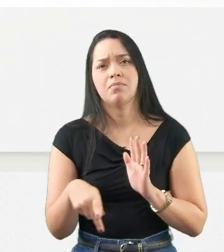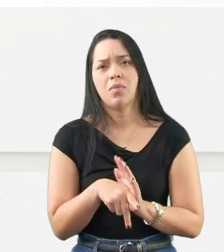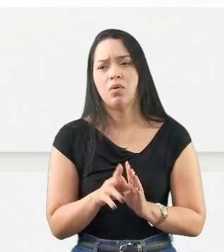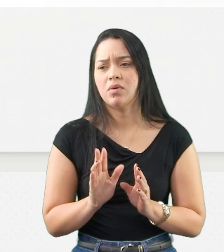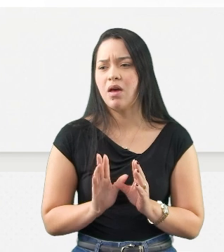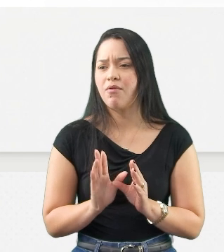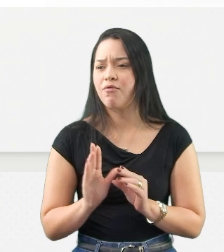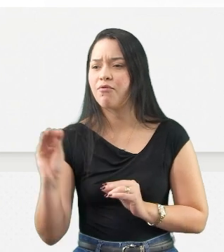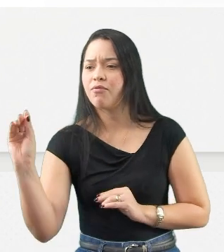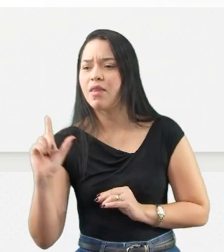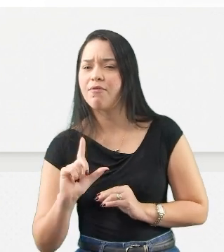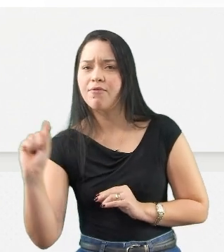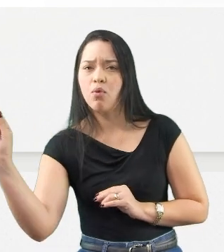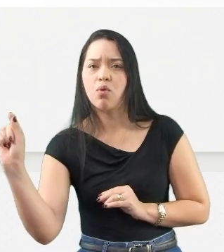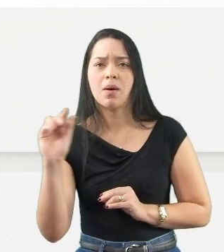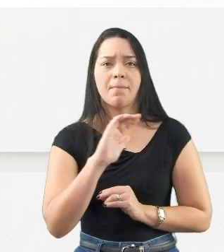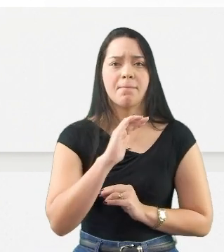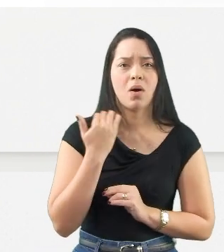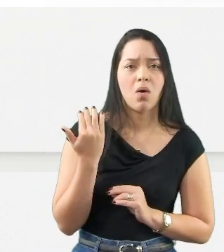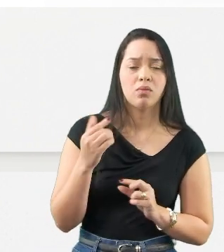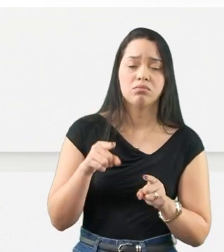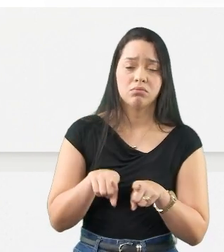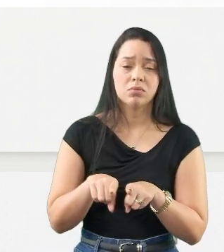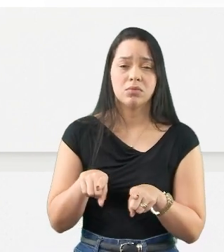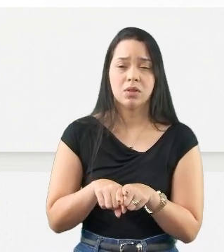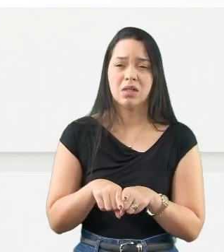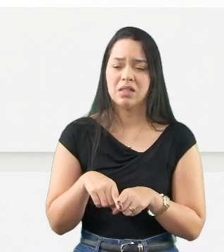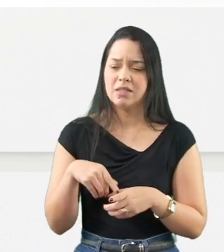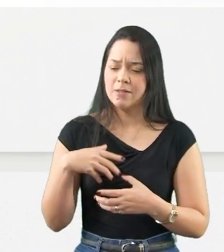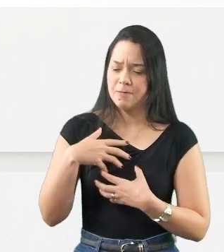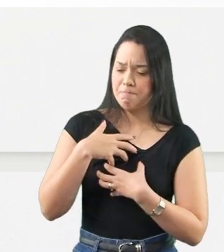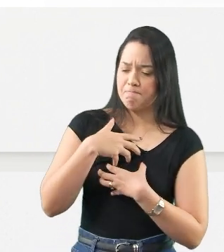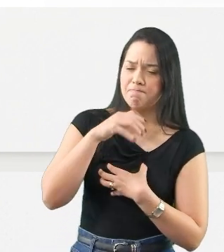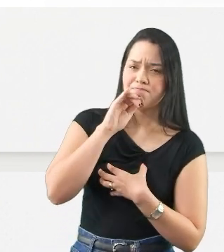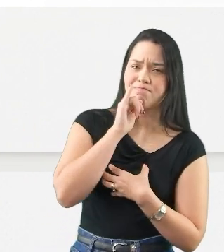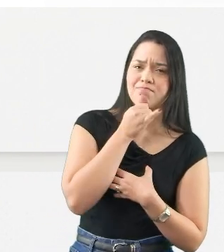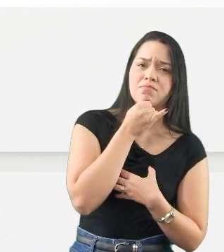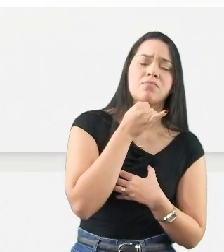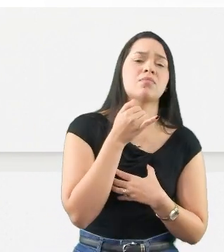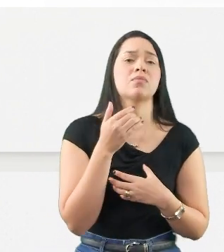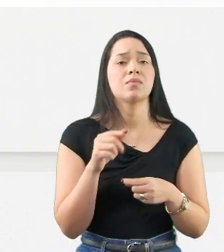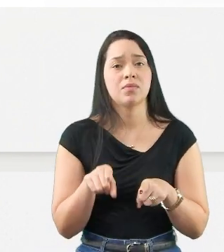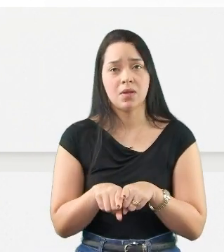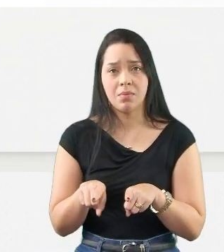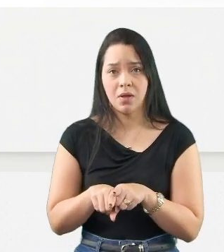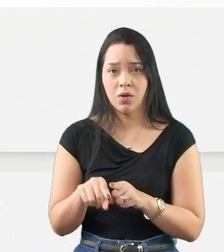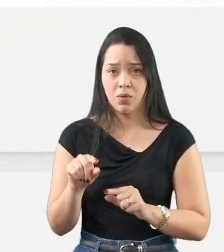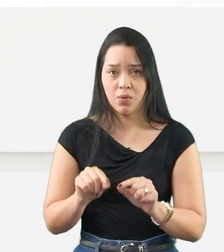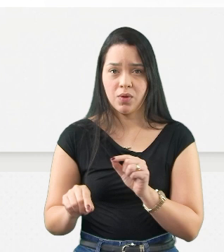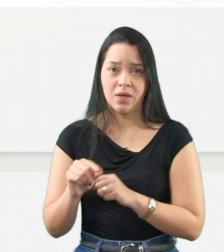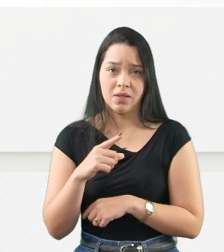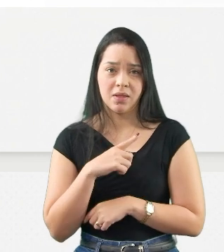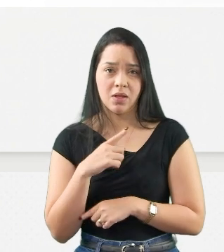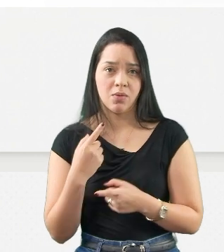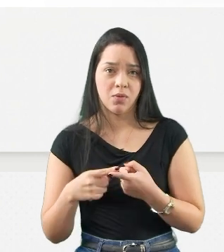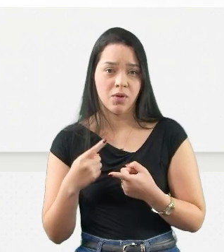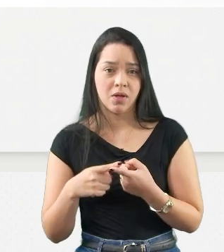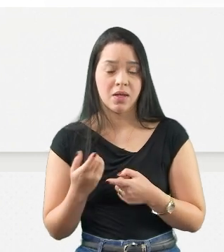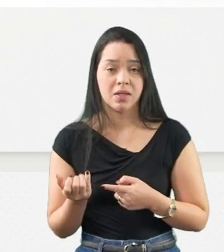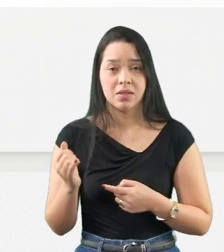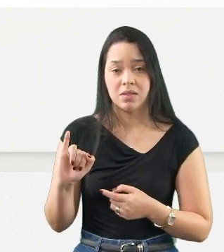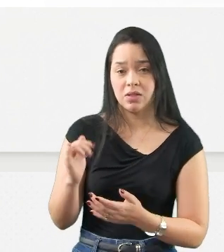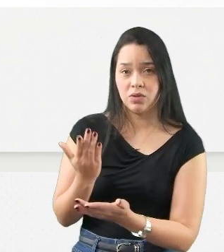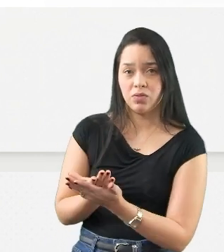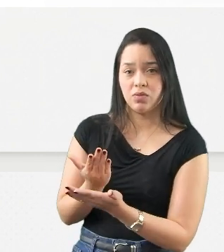à morte, tinha aquela questão que eles buscavam a melancolia como refúgio. Então, aquilo tem um porquê. Se a gente for estudar um pouco da questão